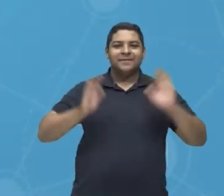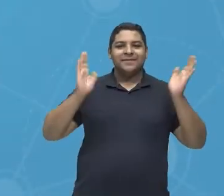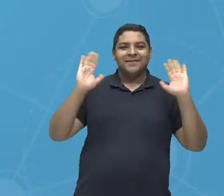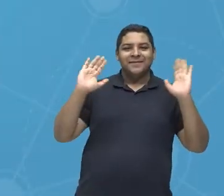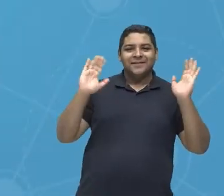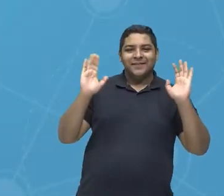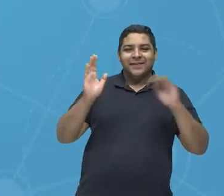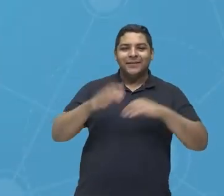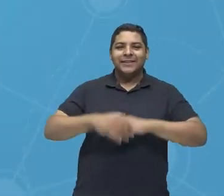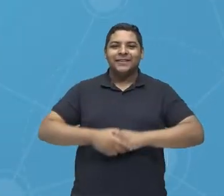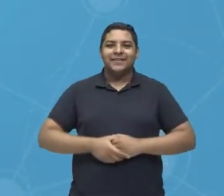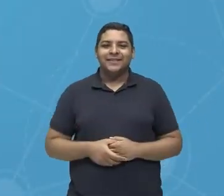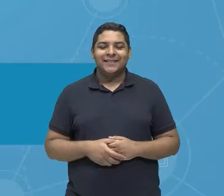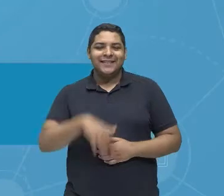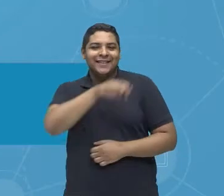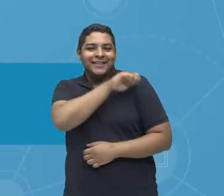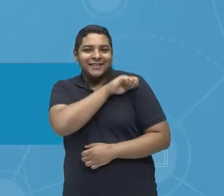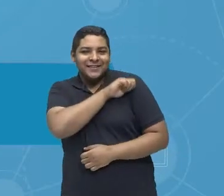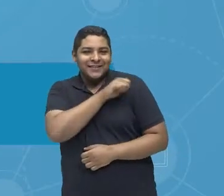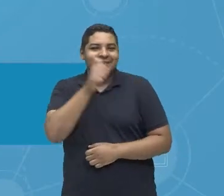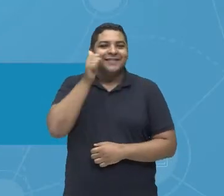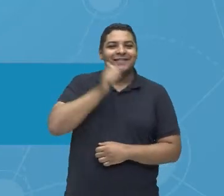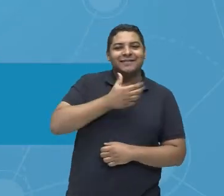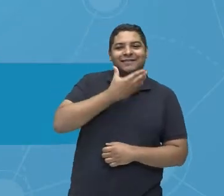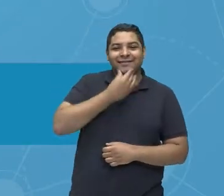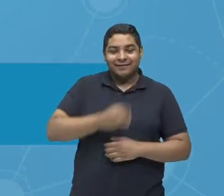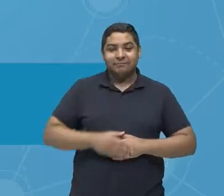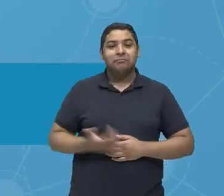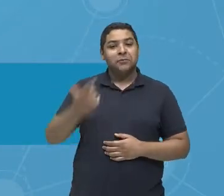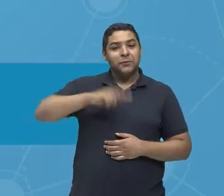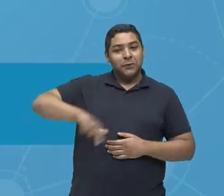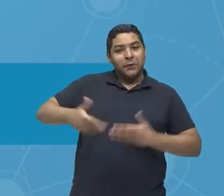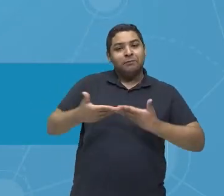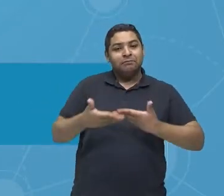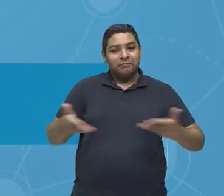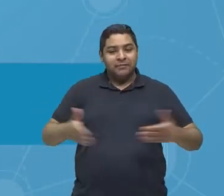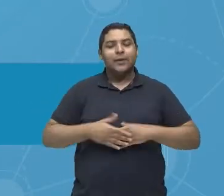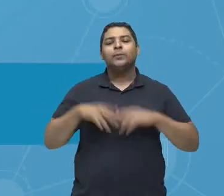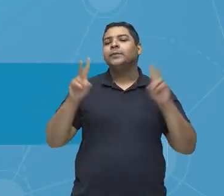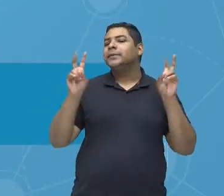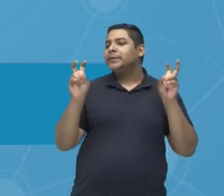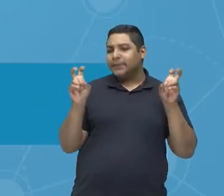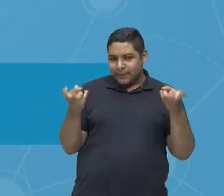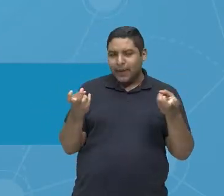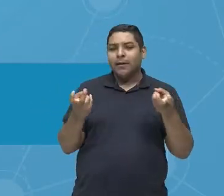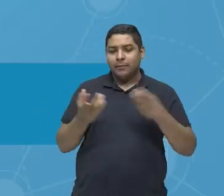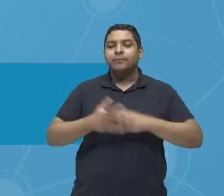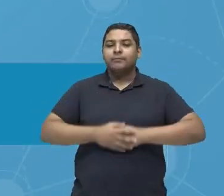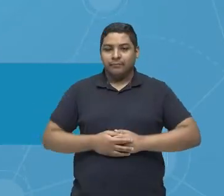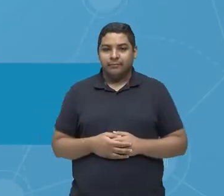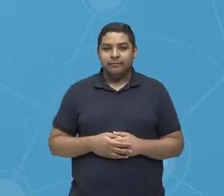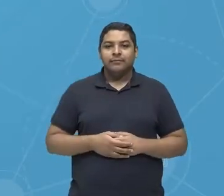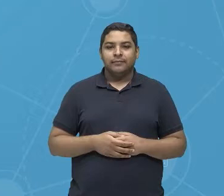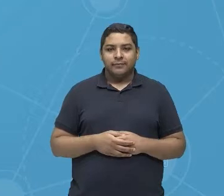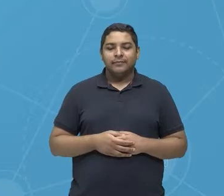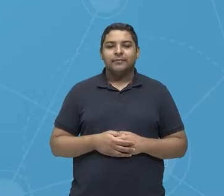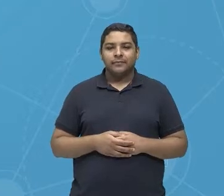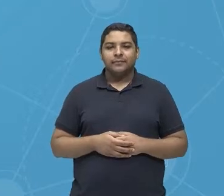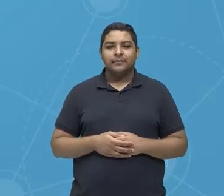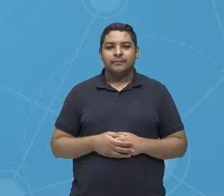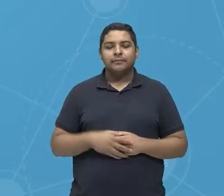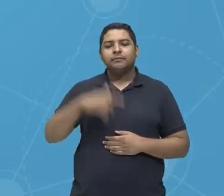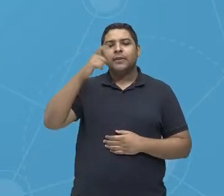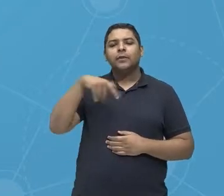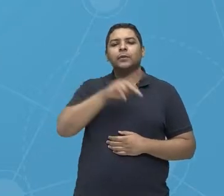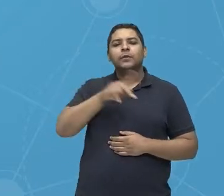Olá, prezados alunos e alunas, estamos aqui mais uma vez para o conteúdo de arte, para as aulas de arte. Eu sou a professora Lúcia e vou